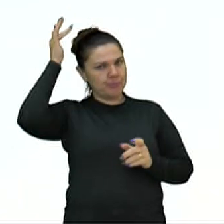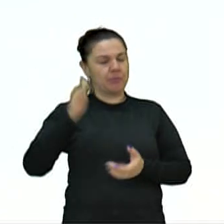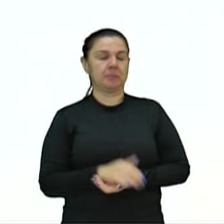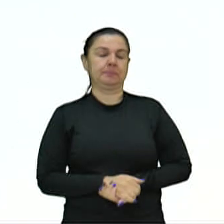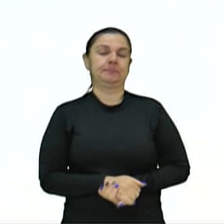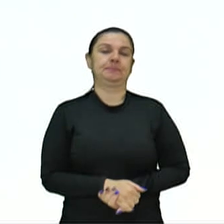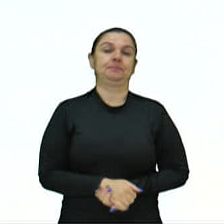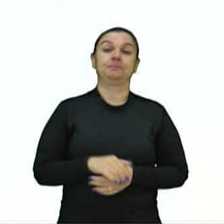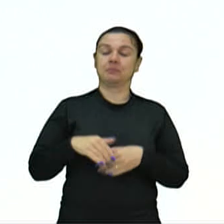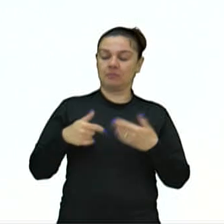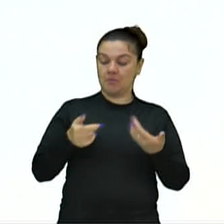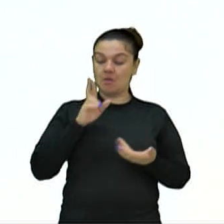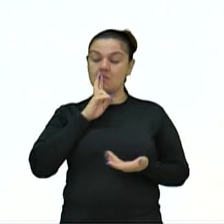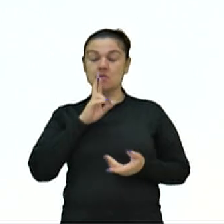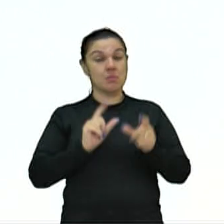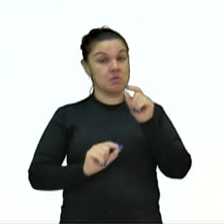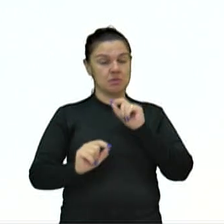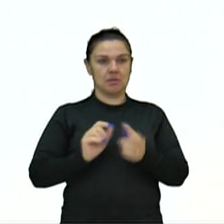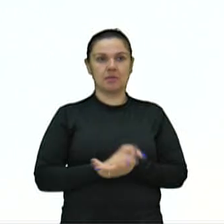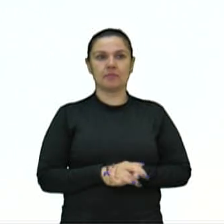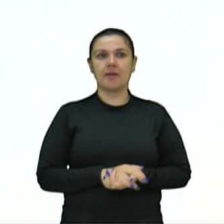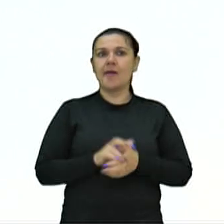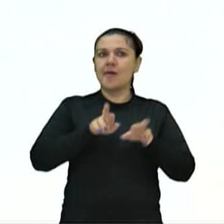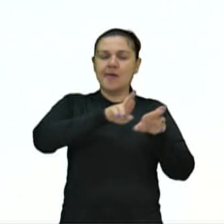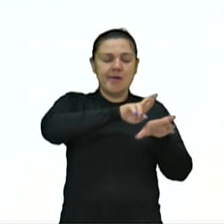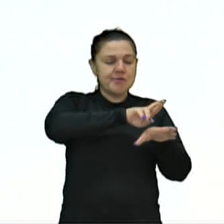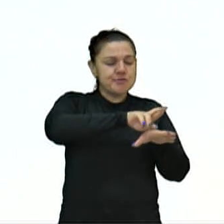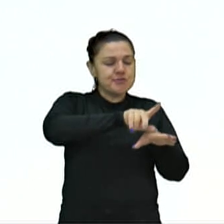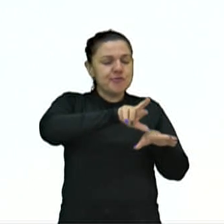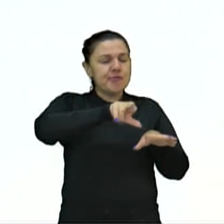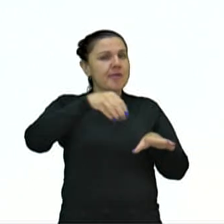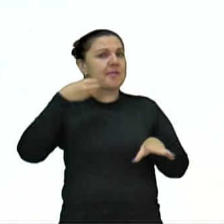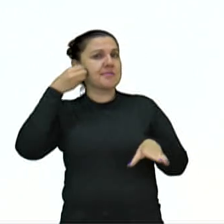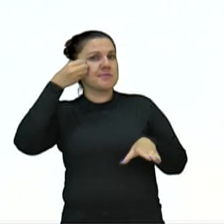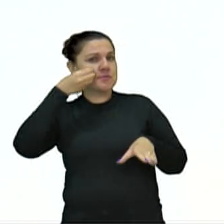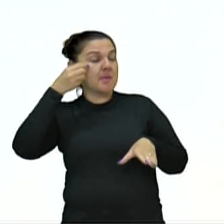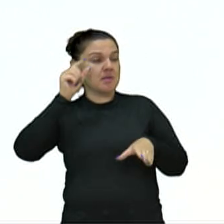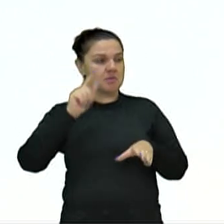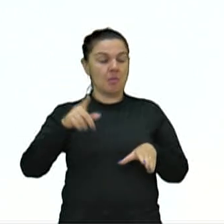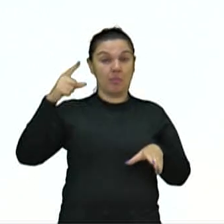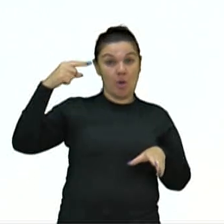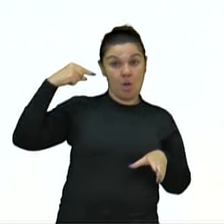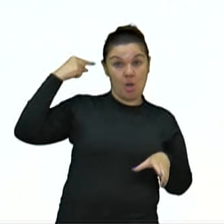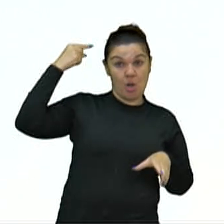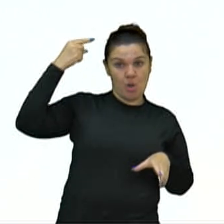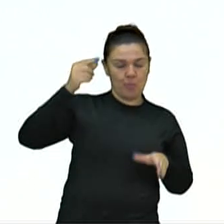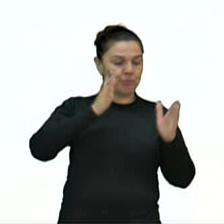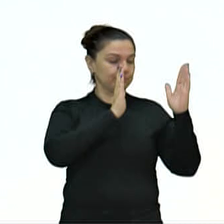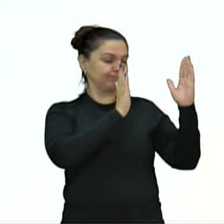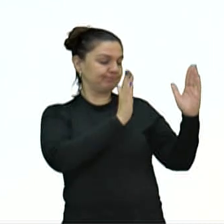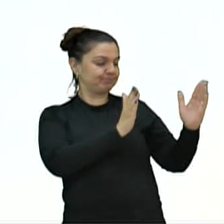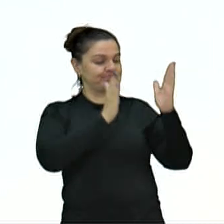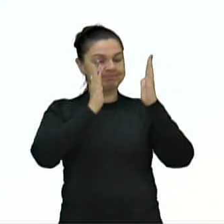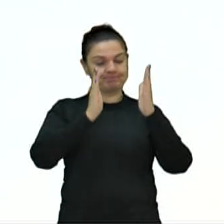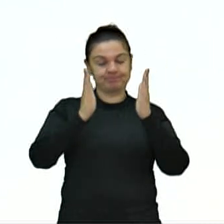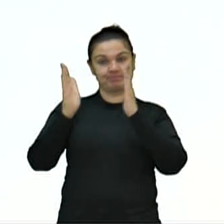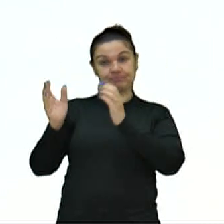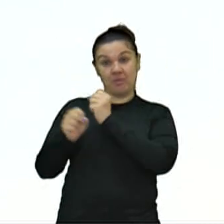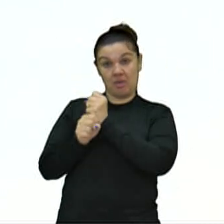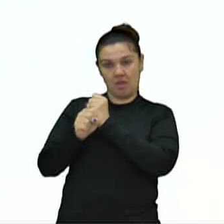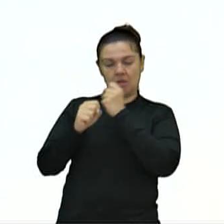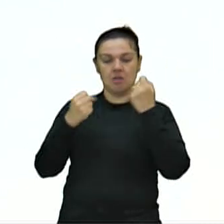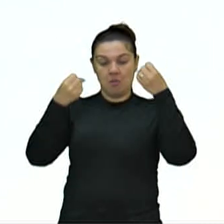Uma resposta possível para essa questão seria: as diferentes experiências da loucura nas diversas épocas revelam que